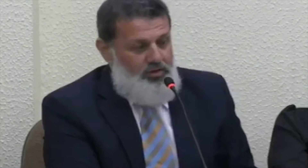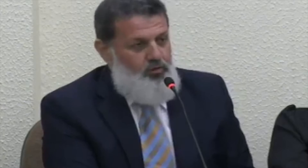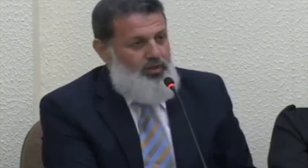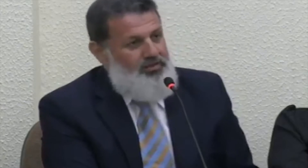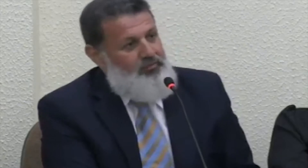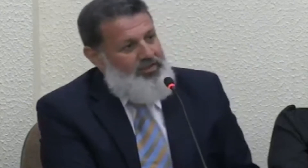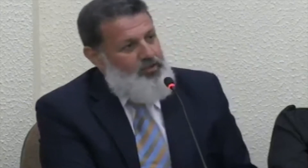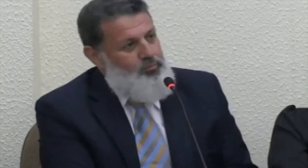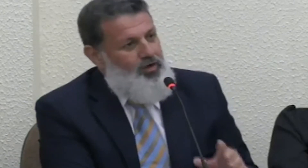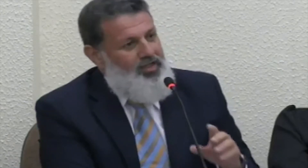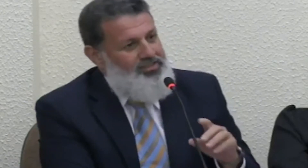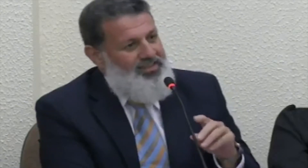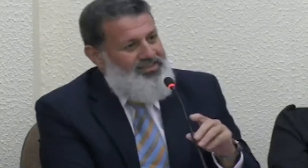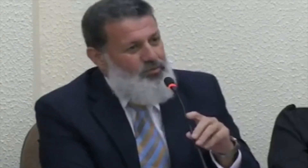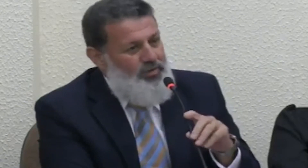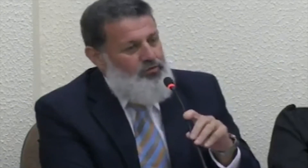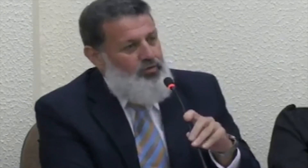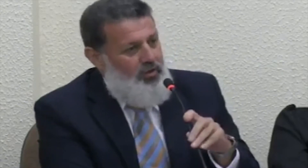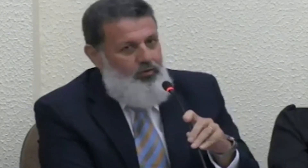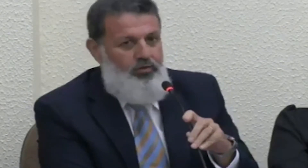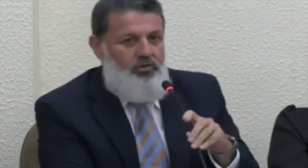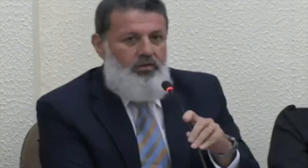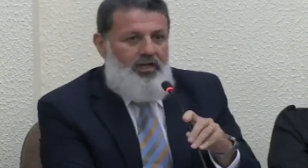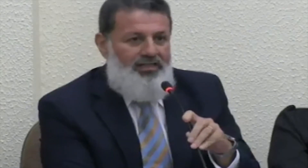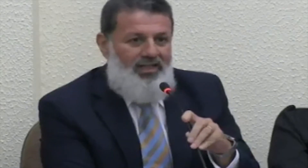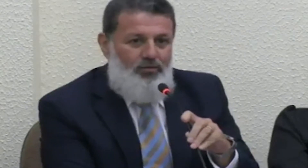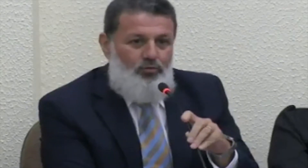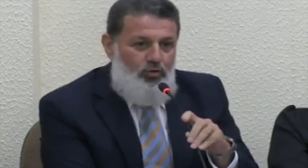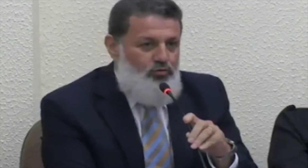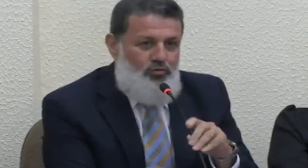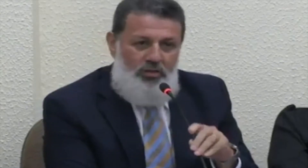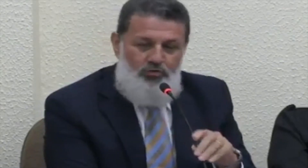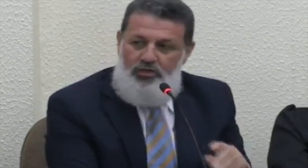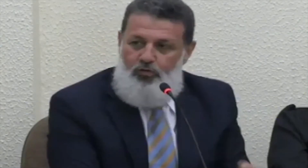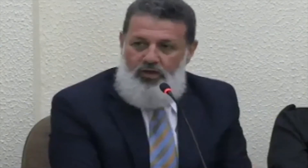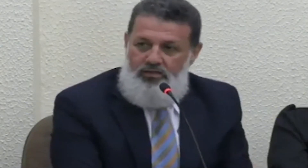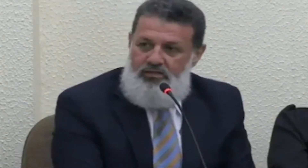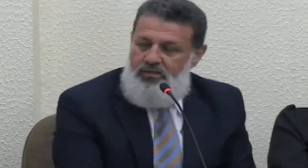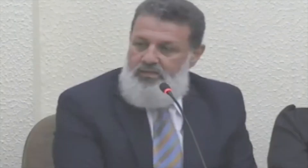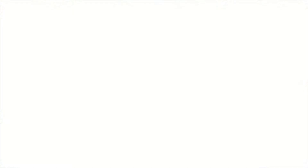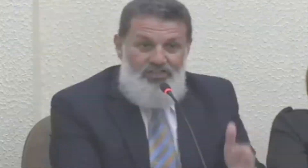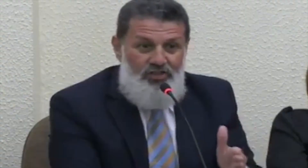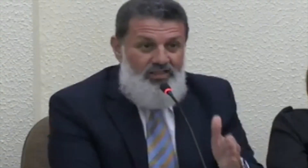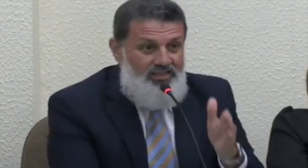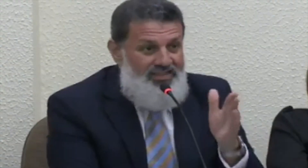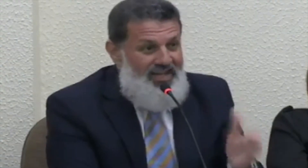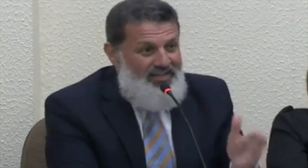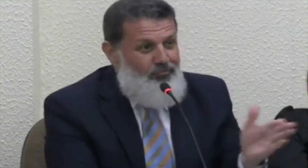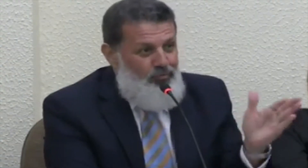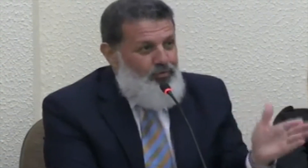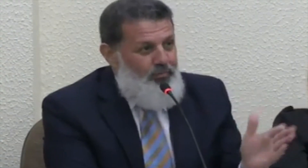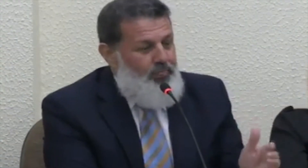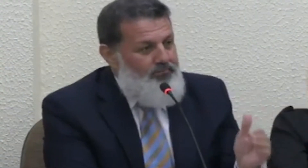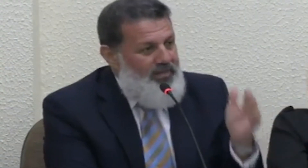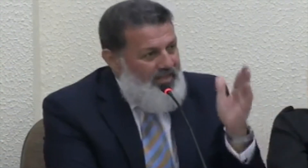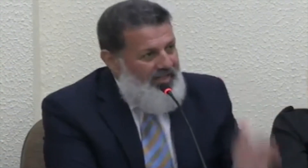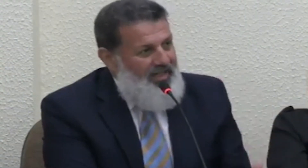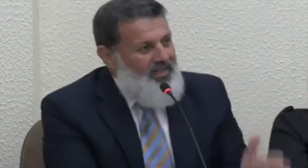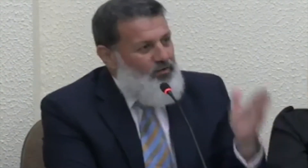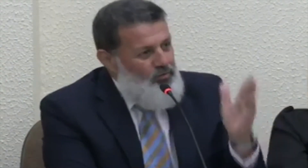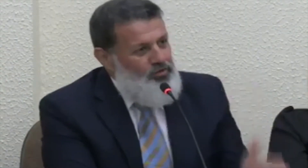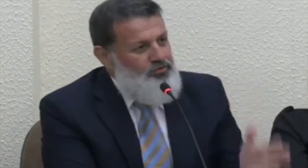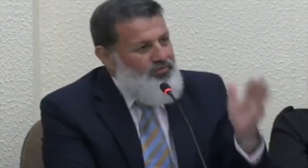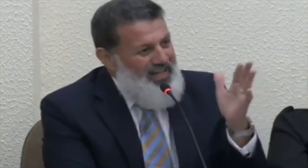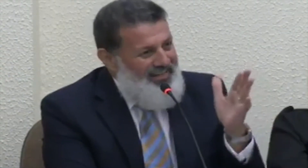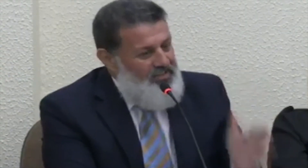colocar de joelho, há, na verdade, uma orquestração nacional atacando todos os ramos da advocacia, seja que área for,